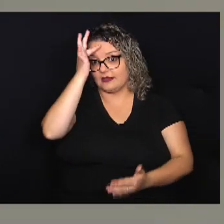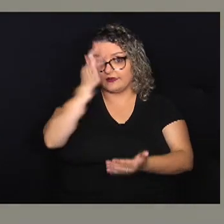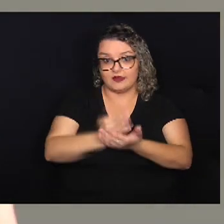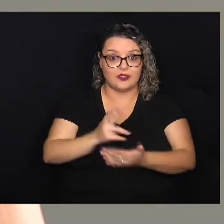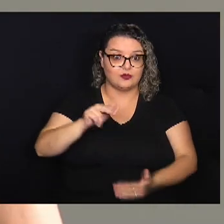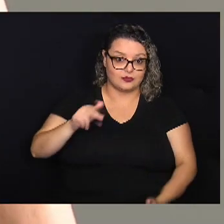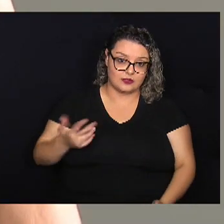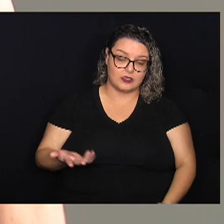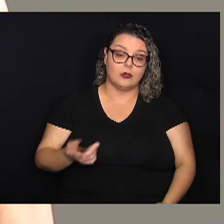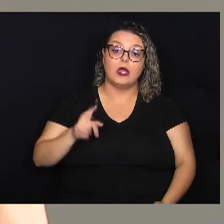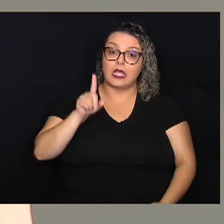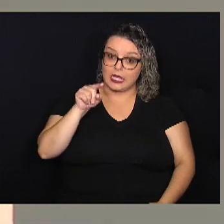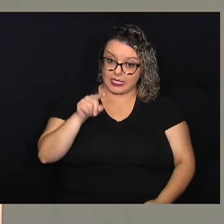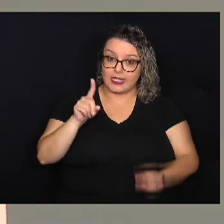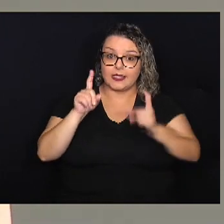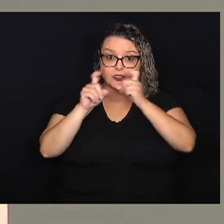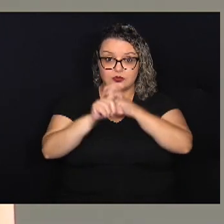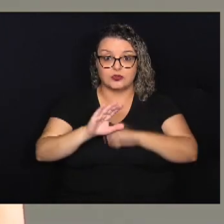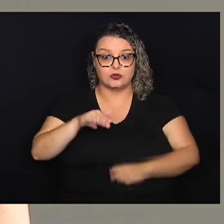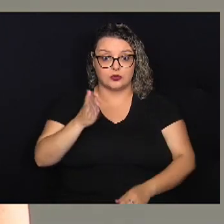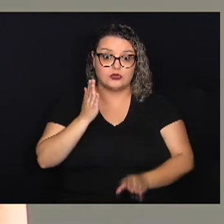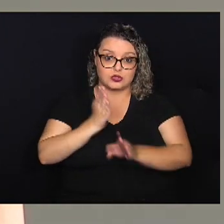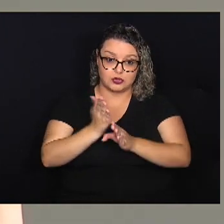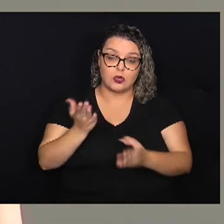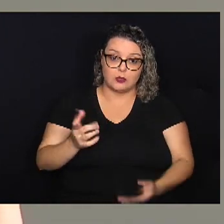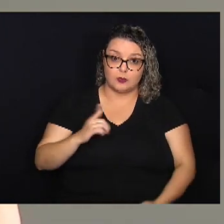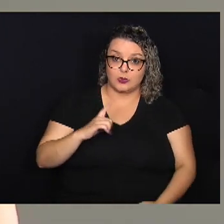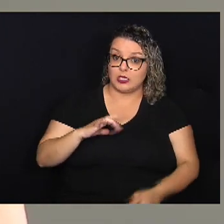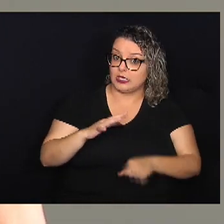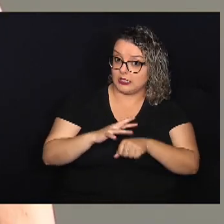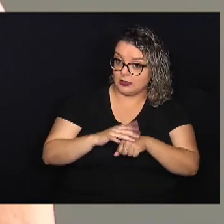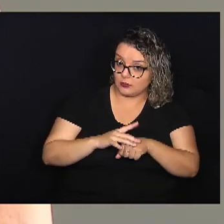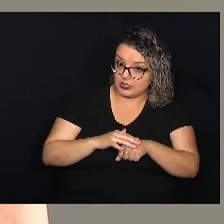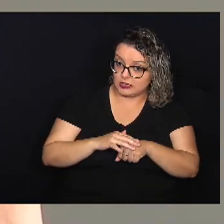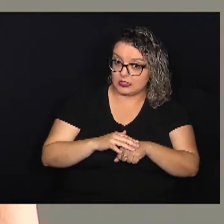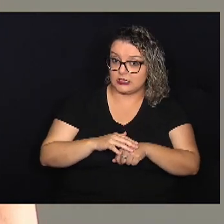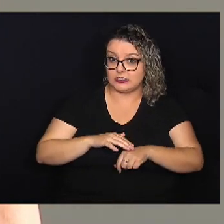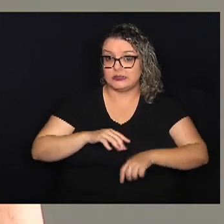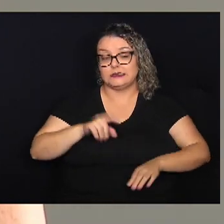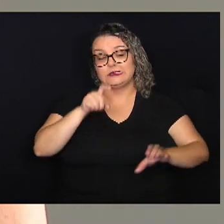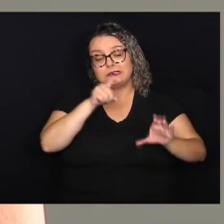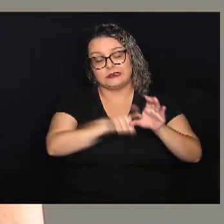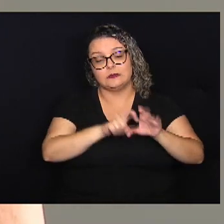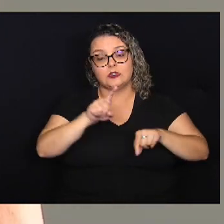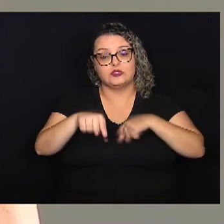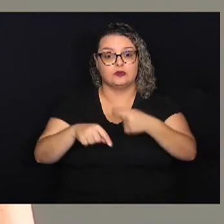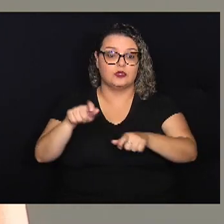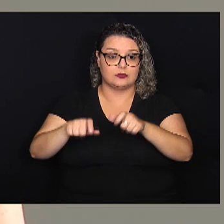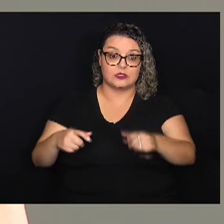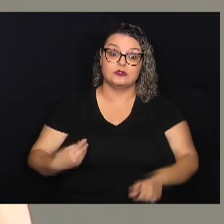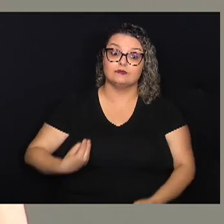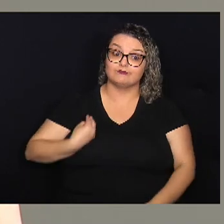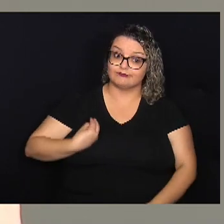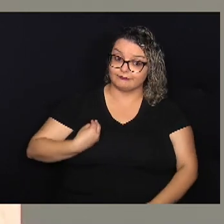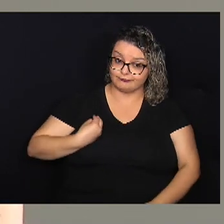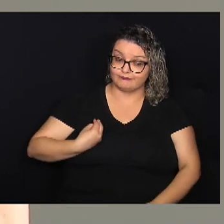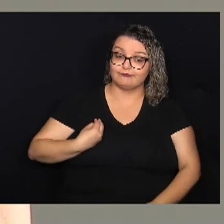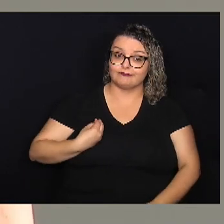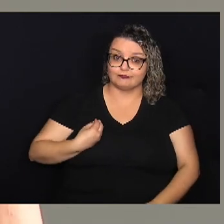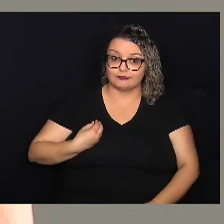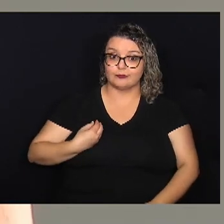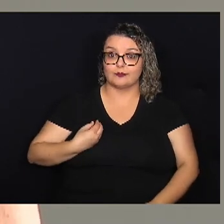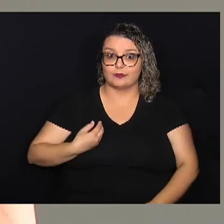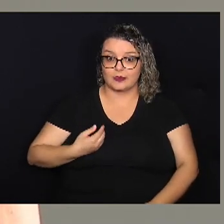Apesar de ser muito difícil, né? Porque quando você descobre que você tem uma doença e depende de uma outra pessoa para viver, então tem que